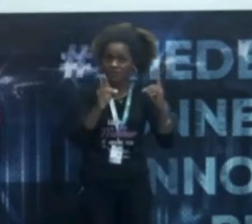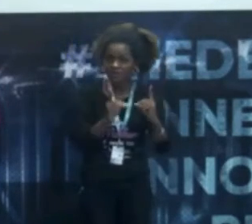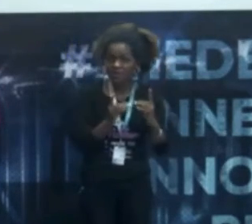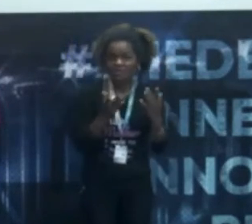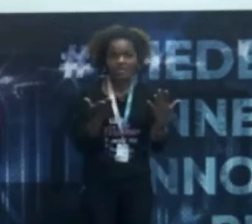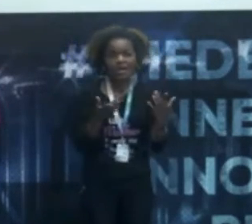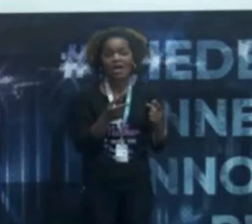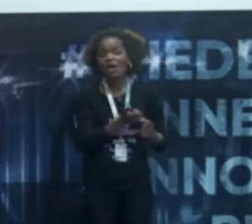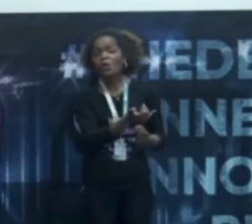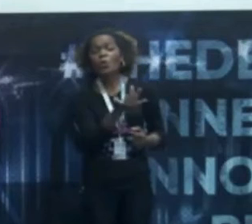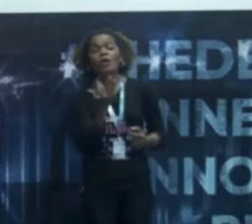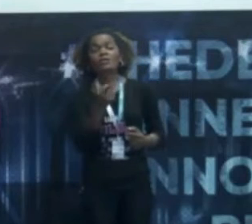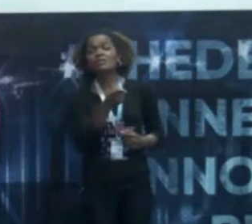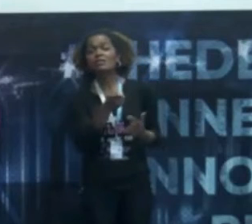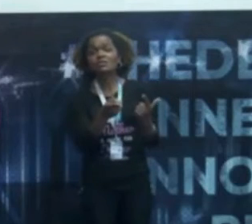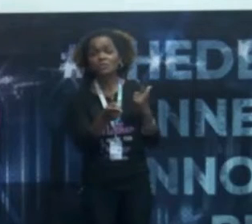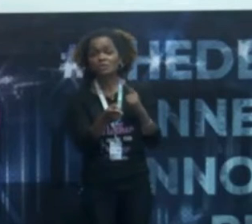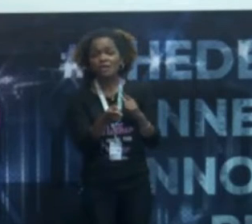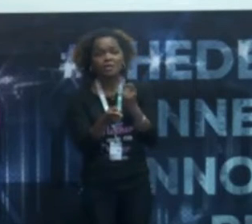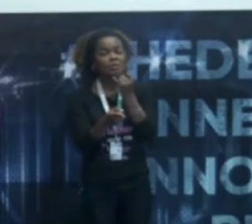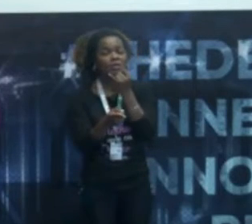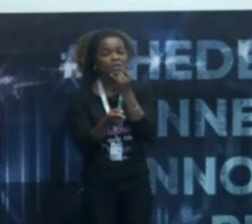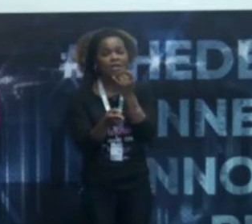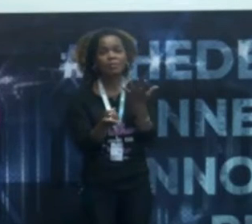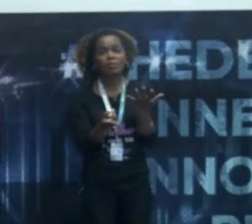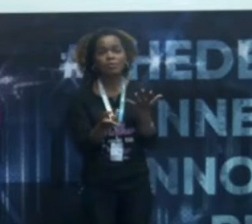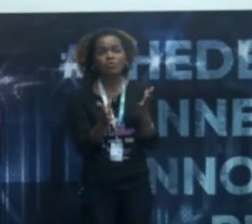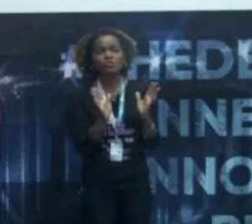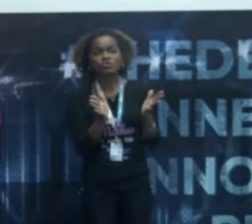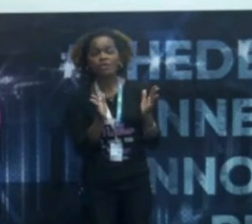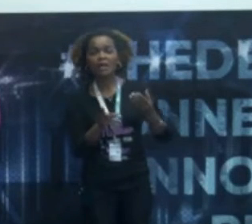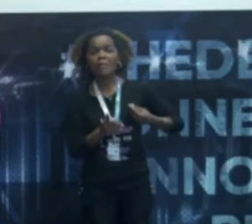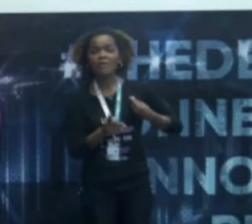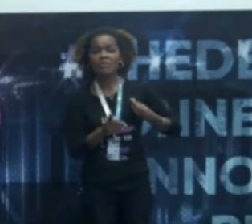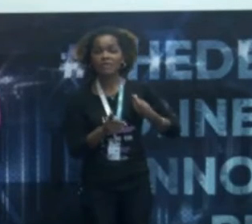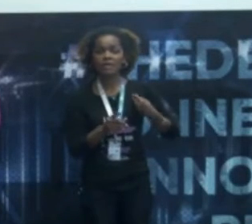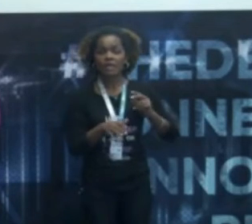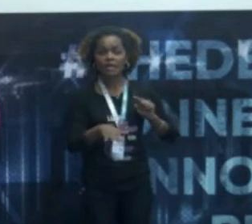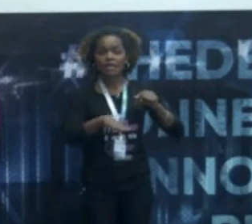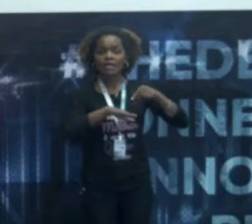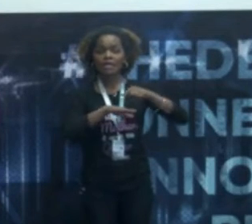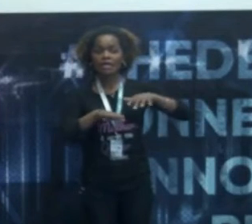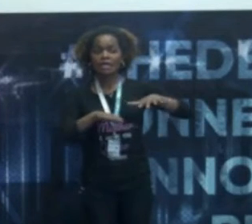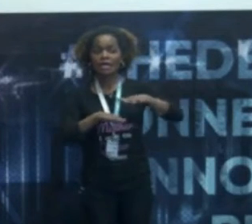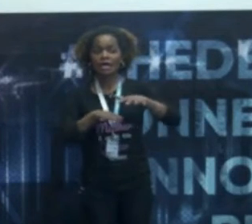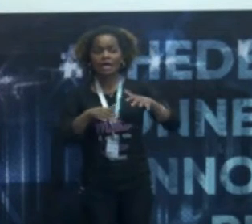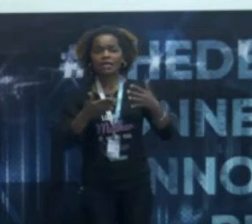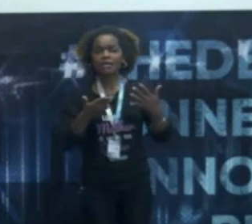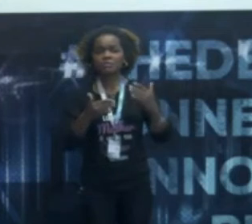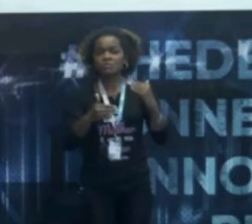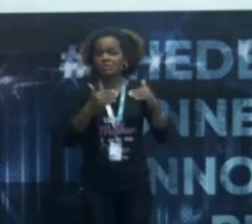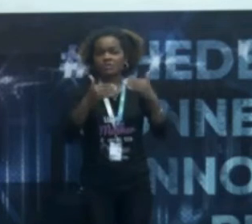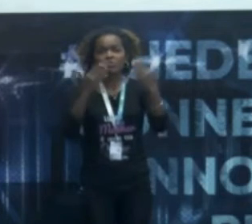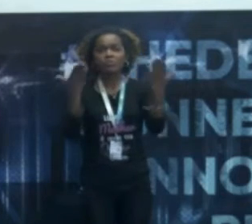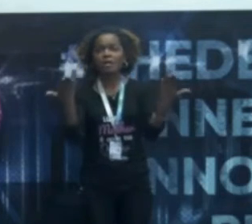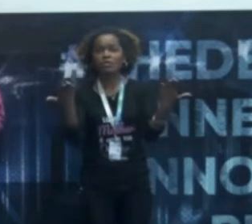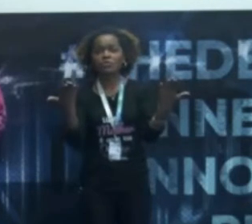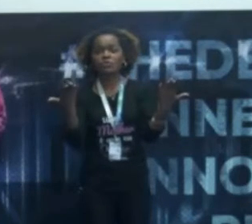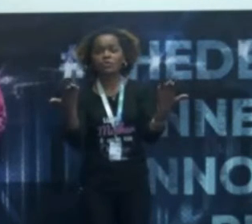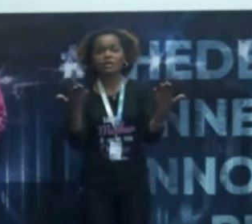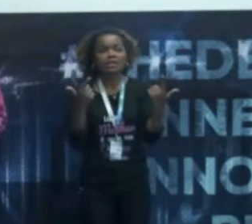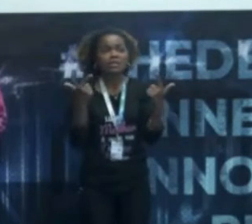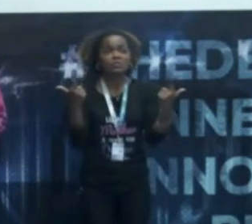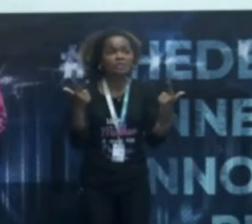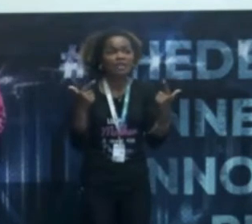estão em subemprego? Quantas delas estão em espaços que não pensam no seu desenvolvimento, que não têm perspectiva de